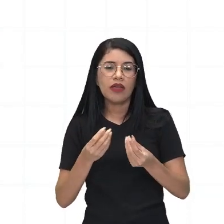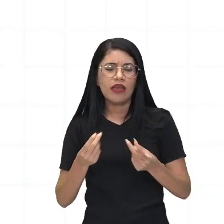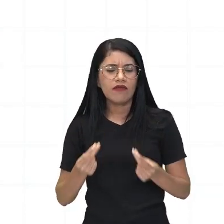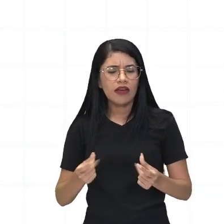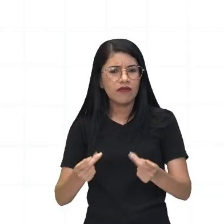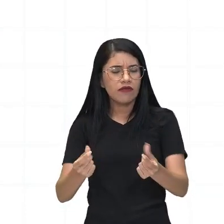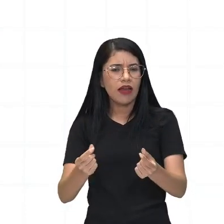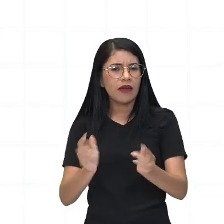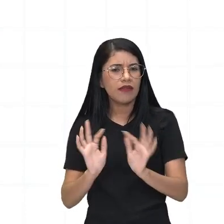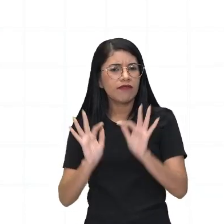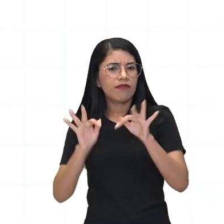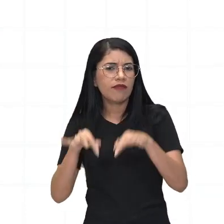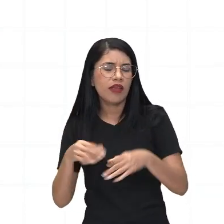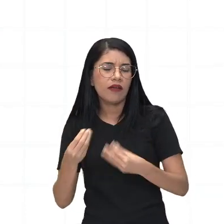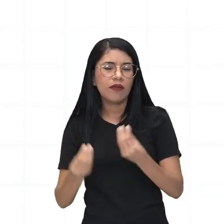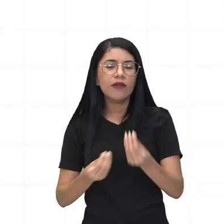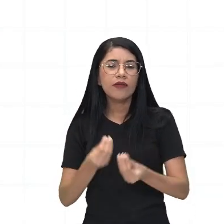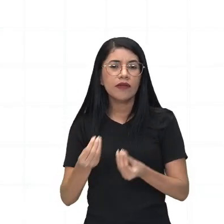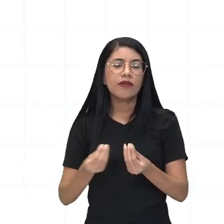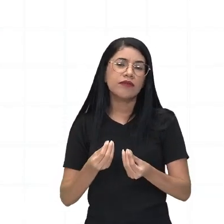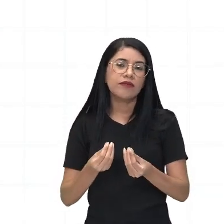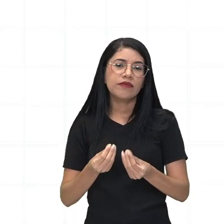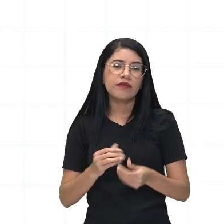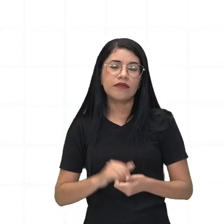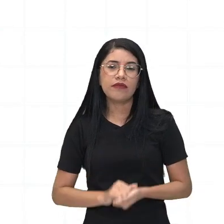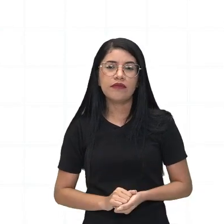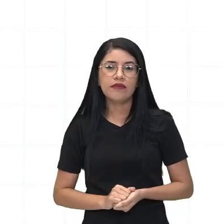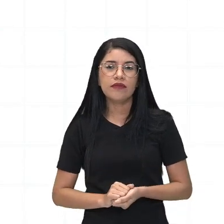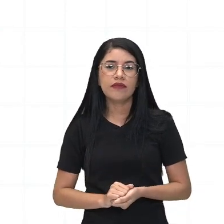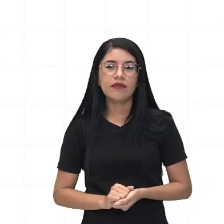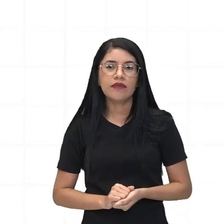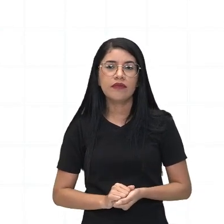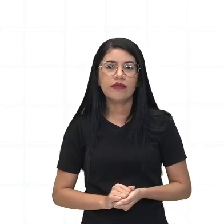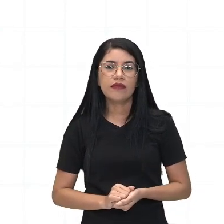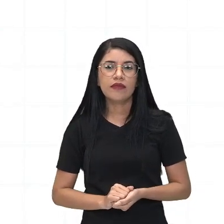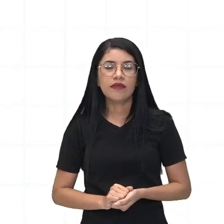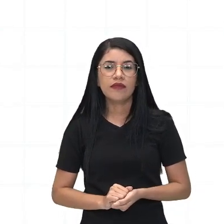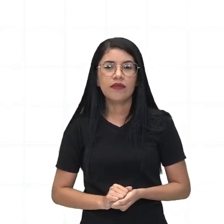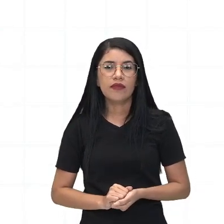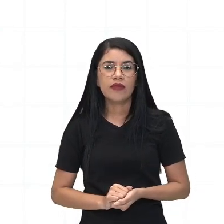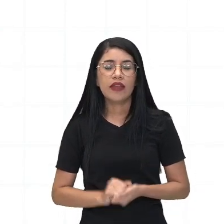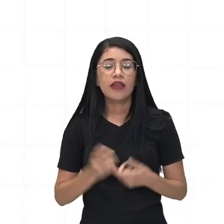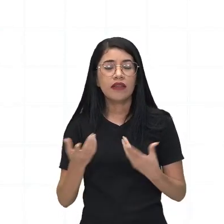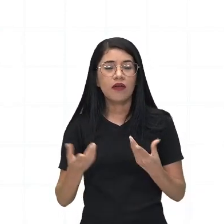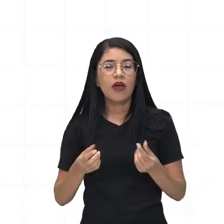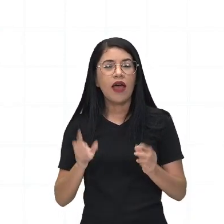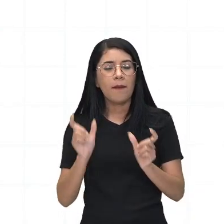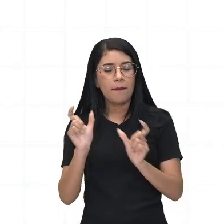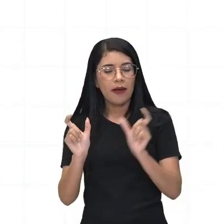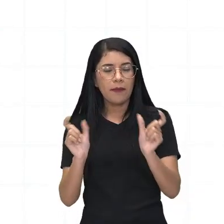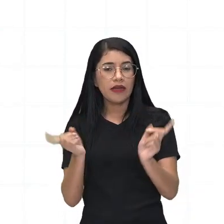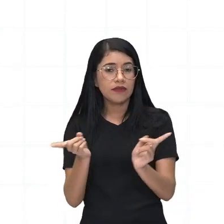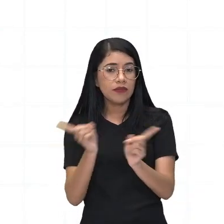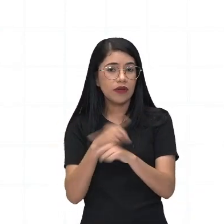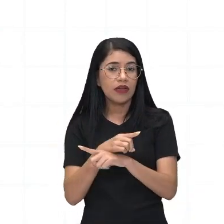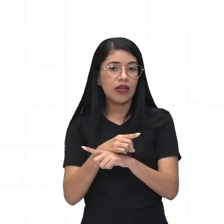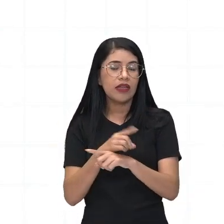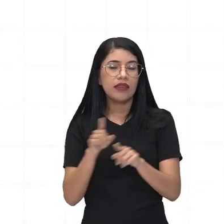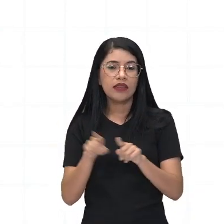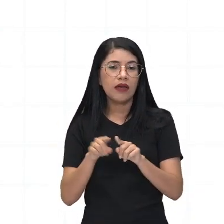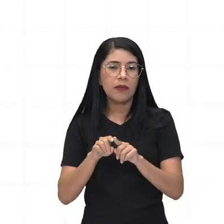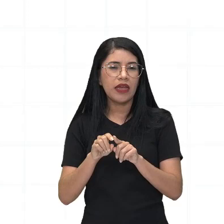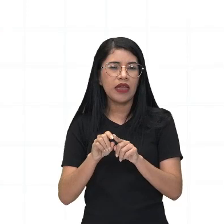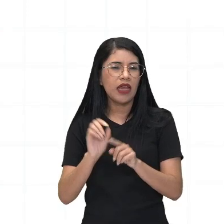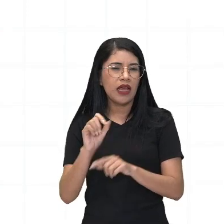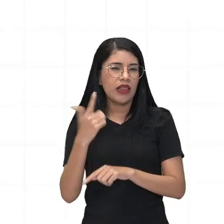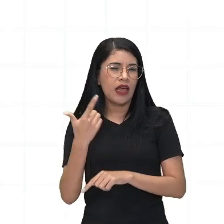durar até um determinado momento, nessa situação, são opostos e é ilógico.